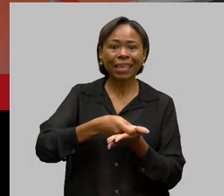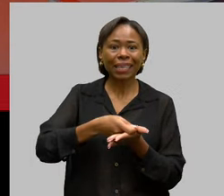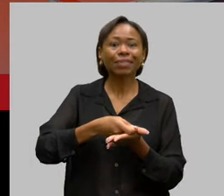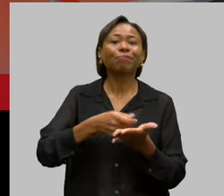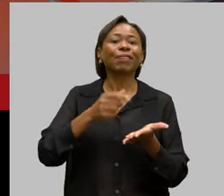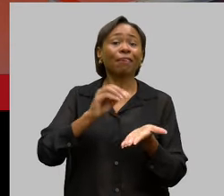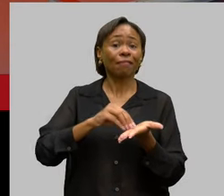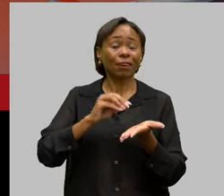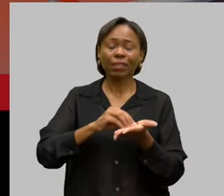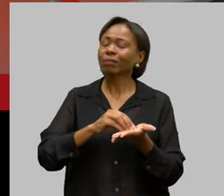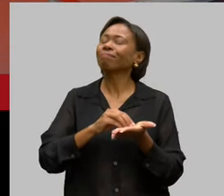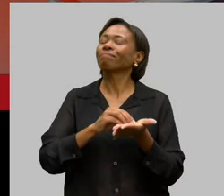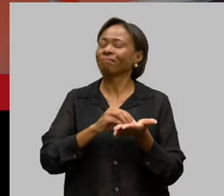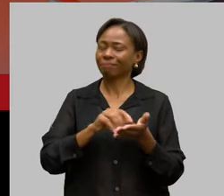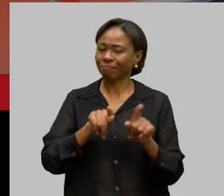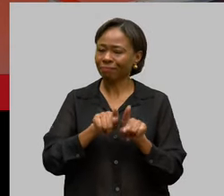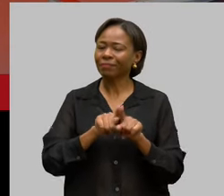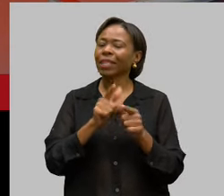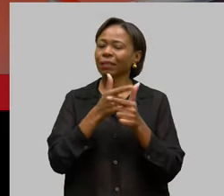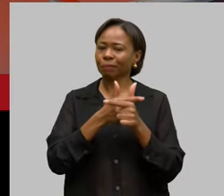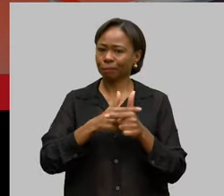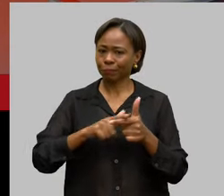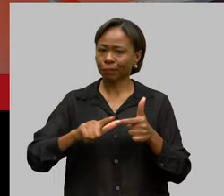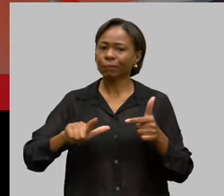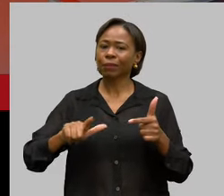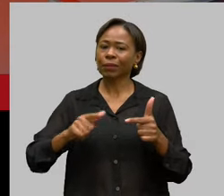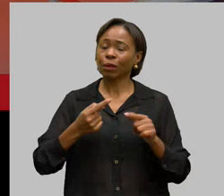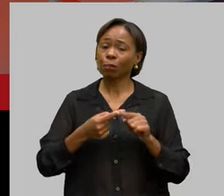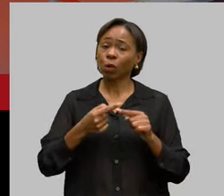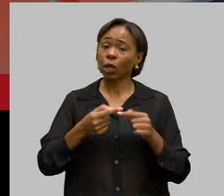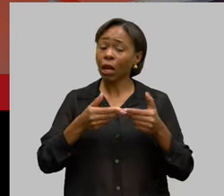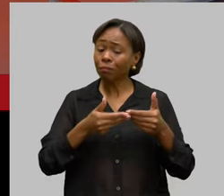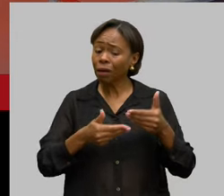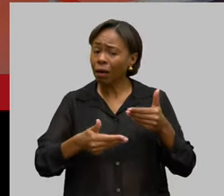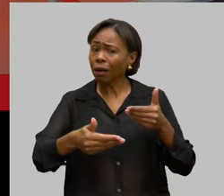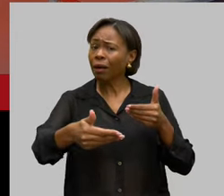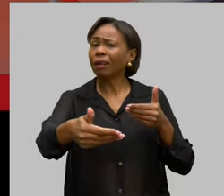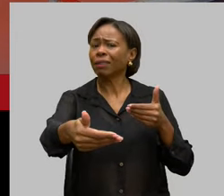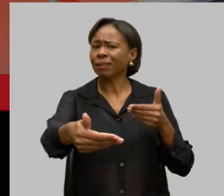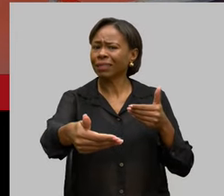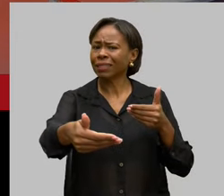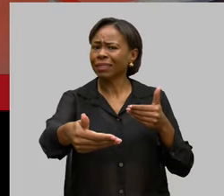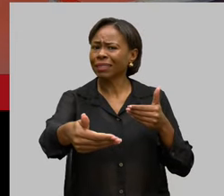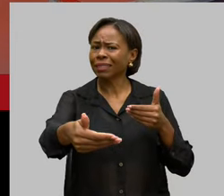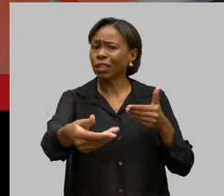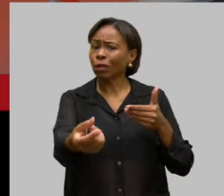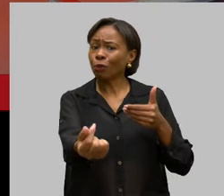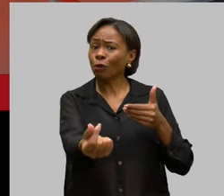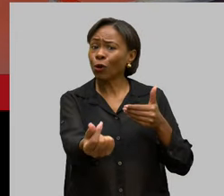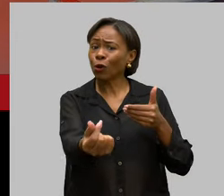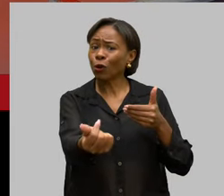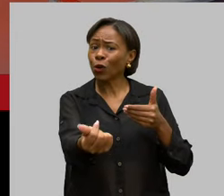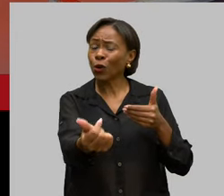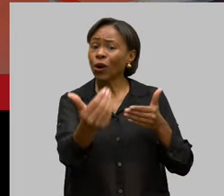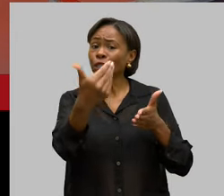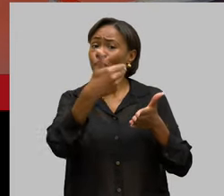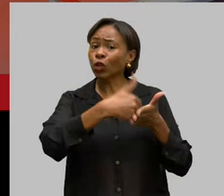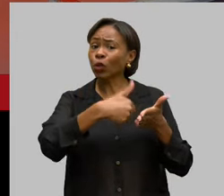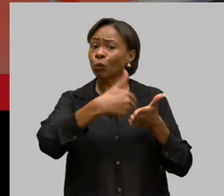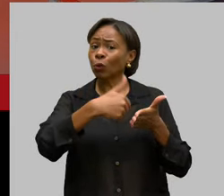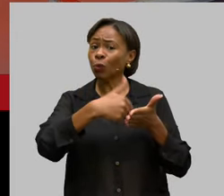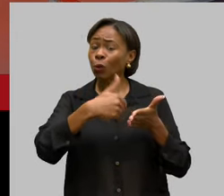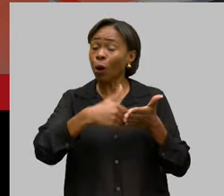traz do valor lá da frente pro valor presente descontando esses juros e se nós não